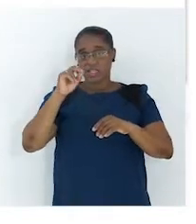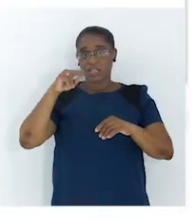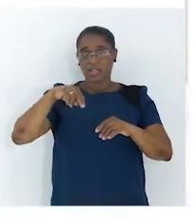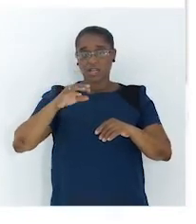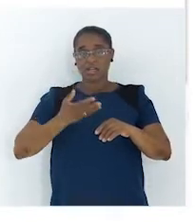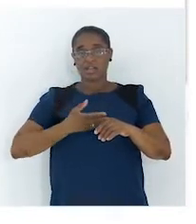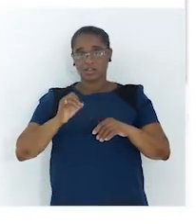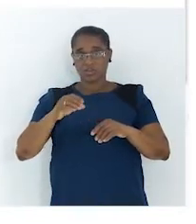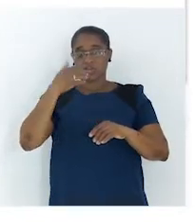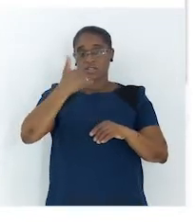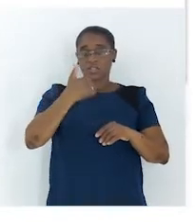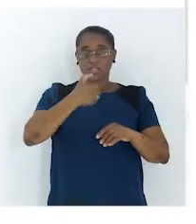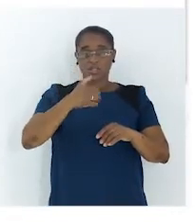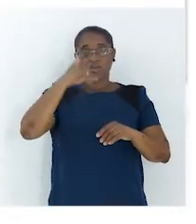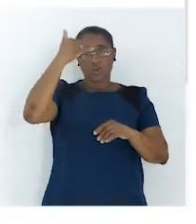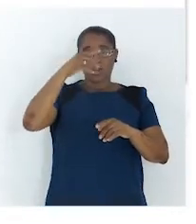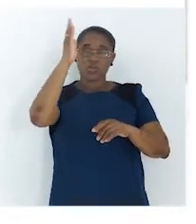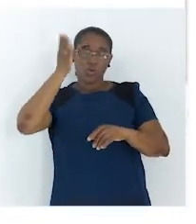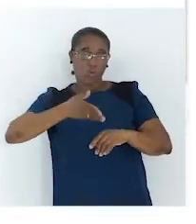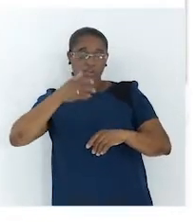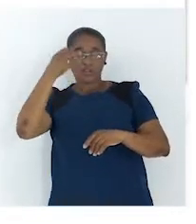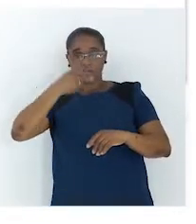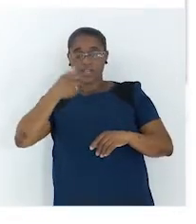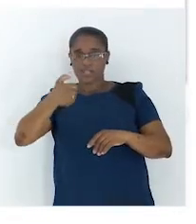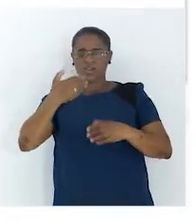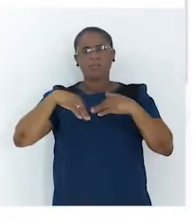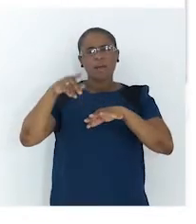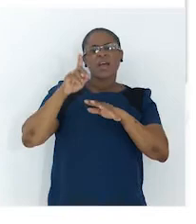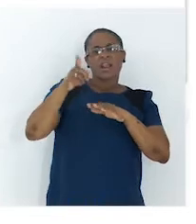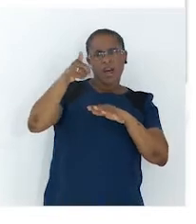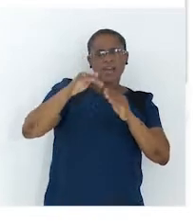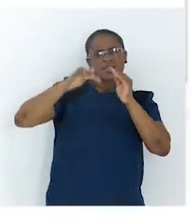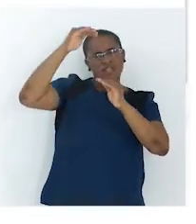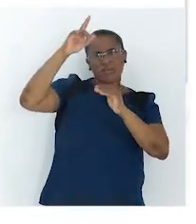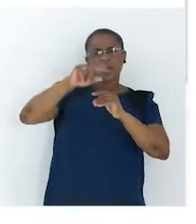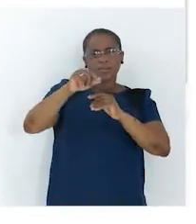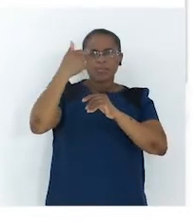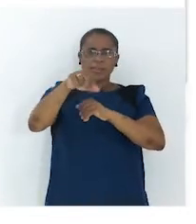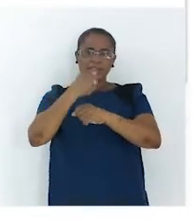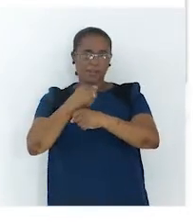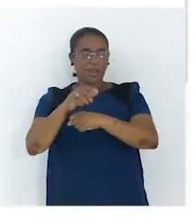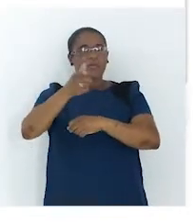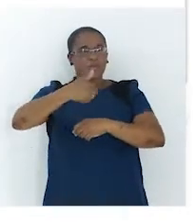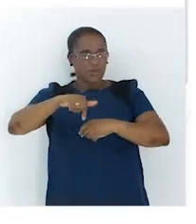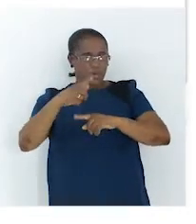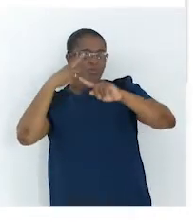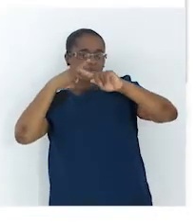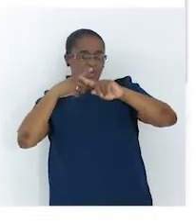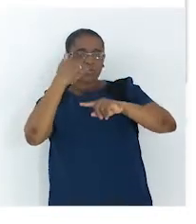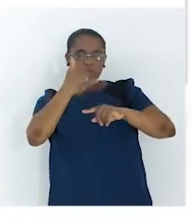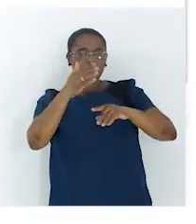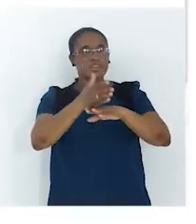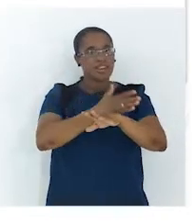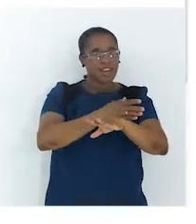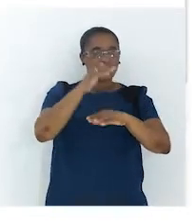concordaram cortamos fica assim mas lá em cima também temos que trabalhar nós multiplicamos o dois quero o